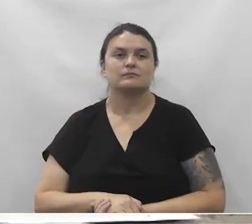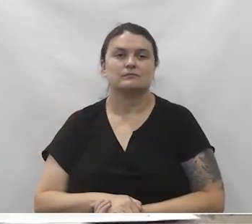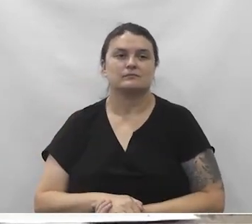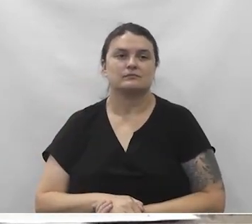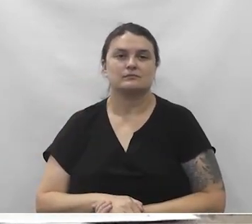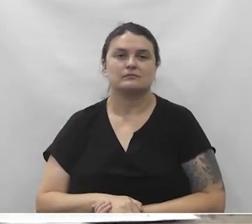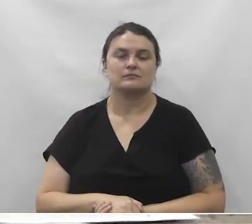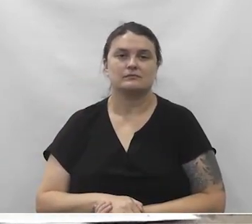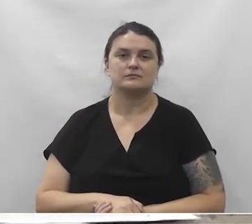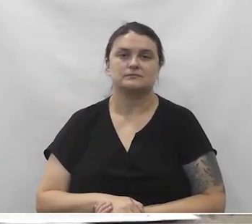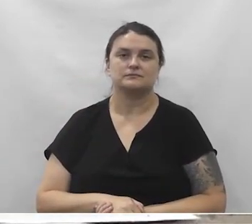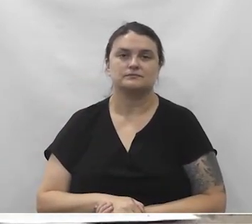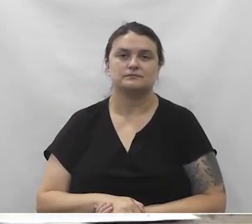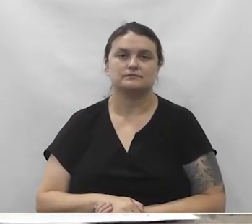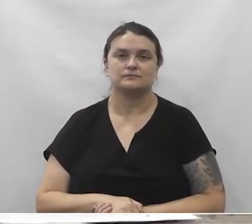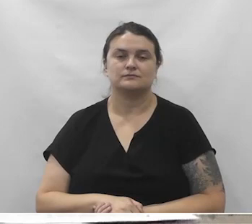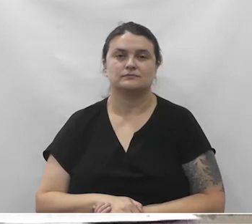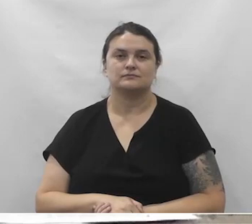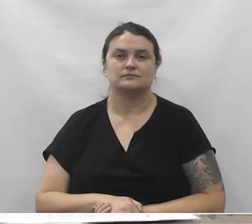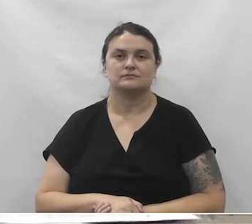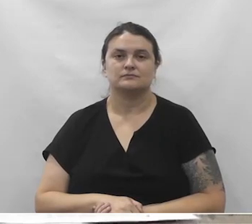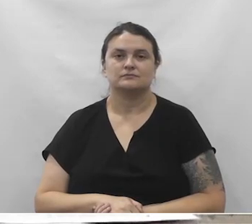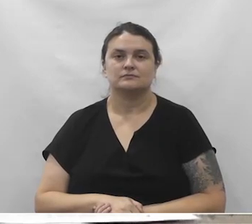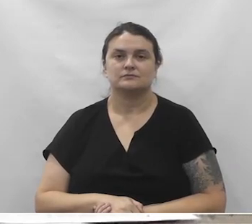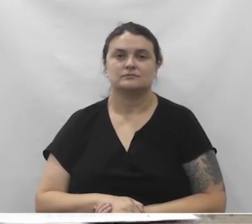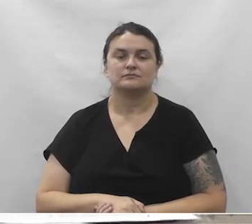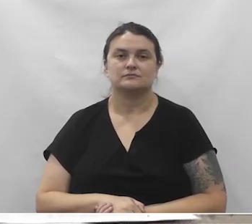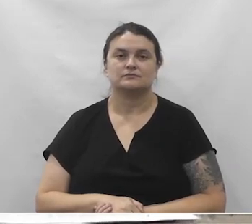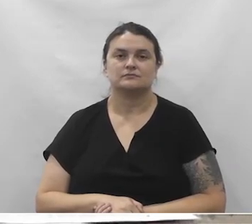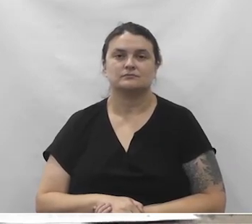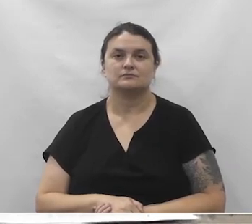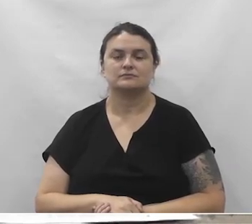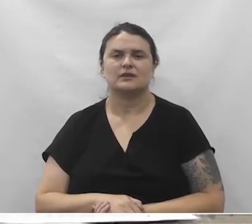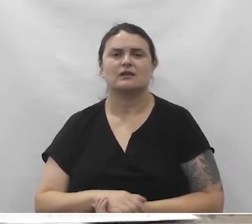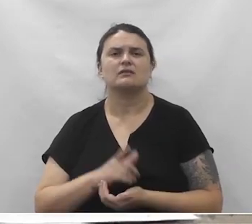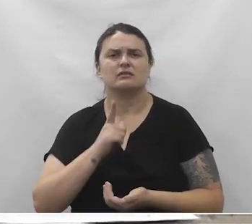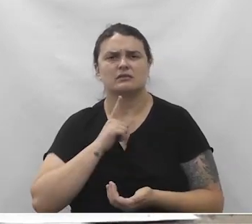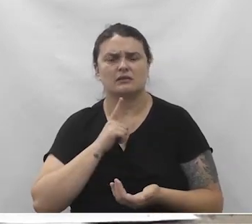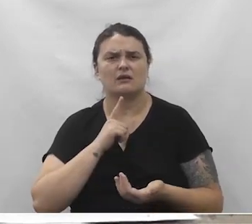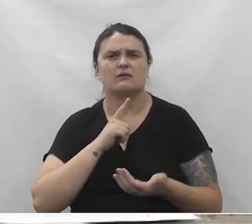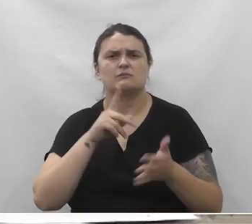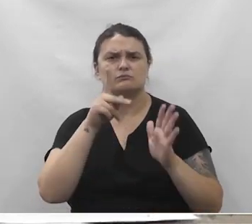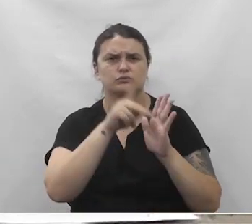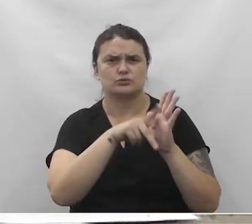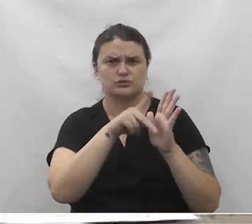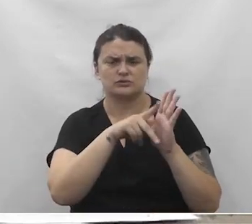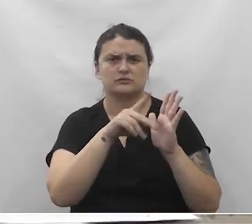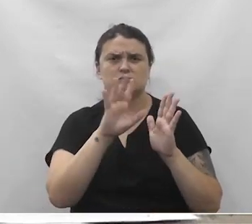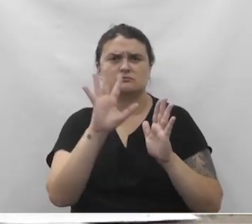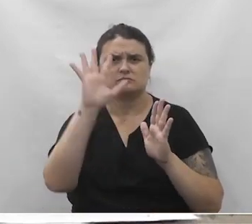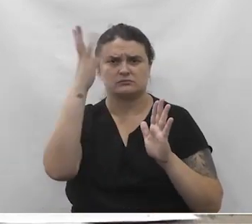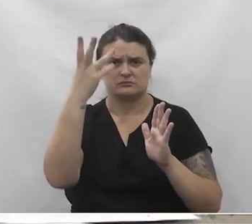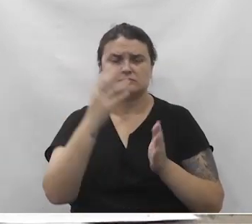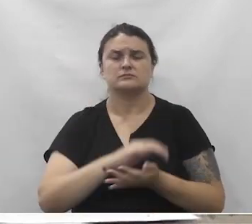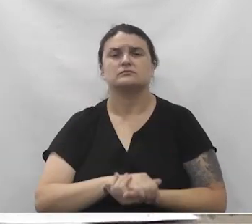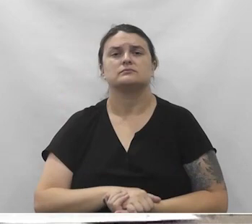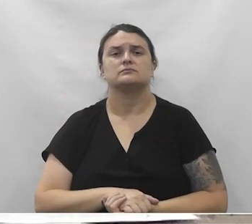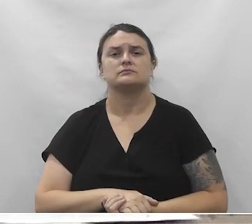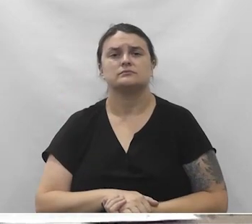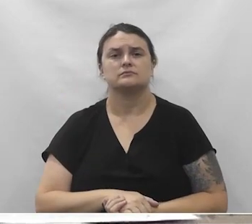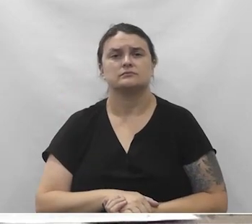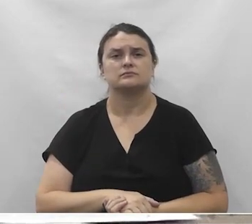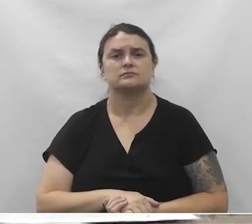quero destacar aqui a alguns projetos que tão acontecendo aí na nossa